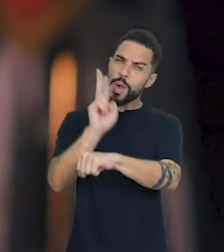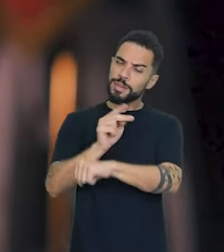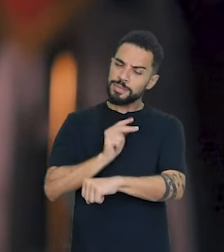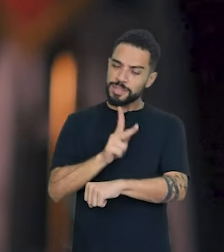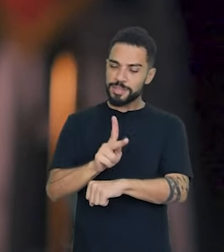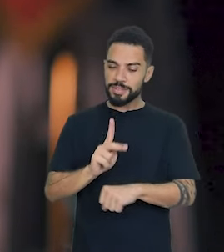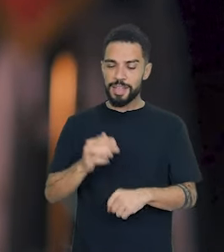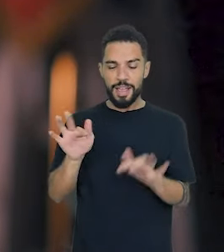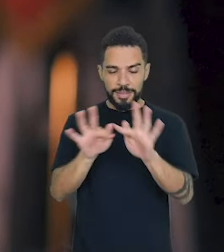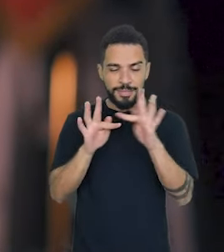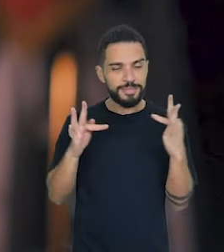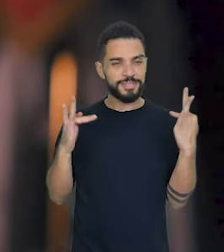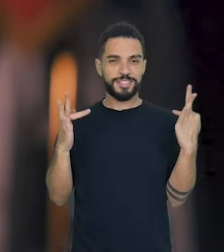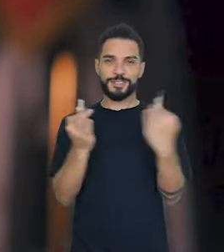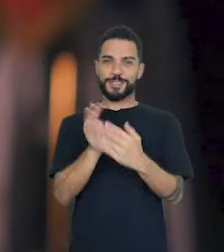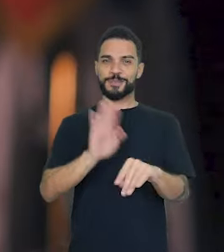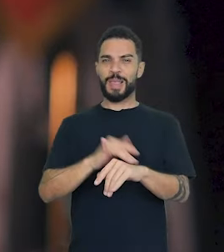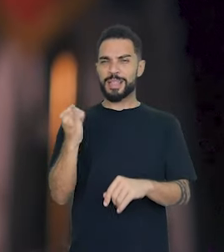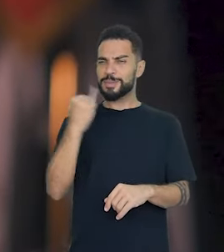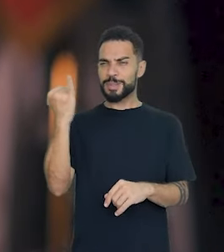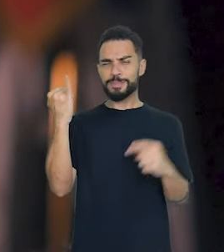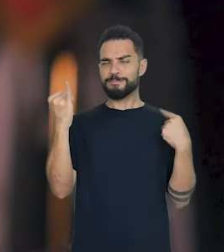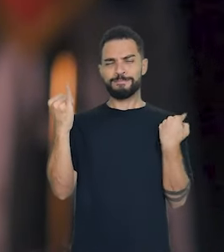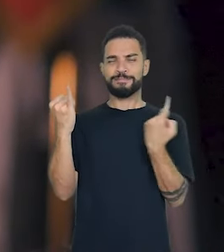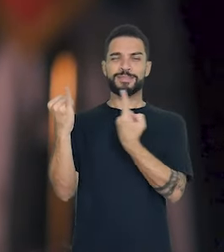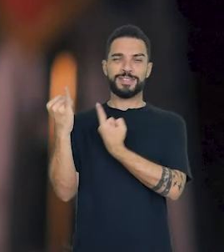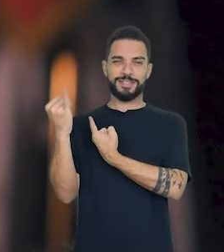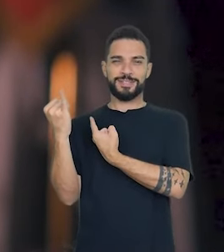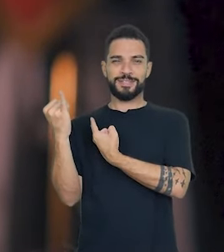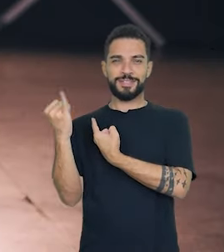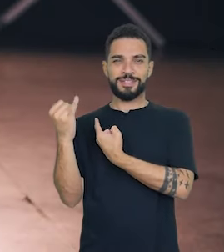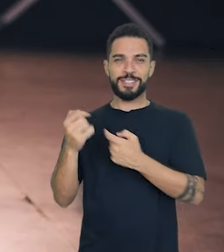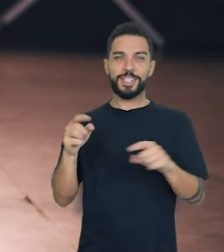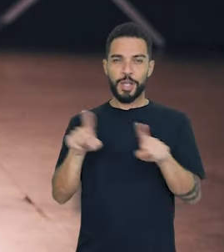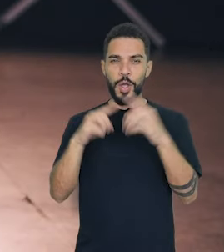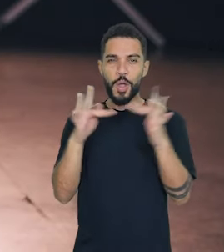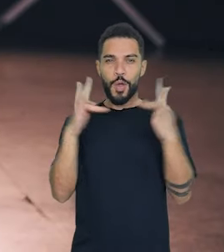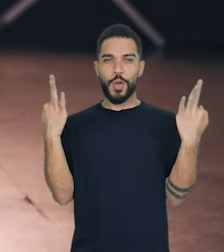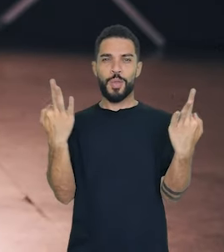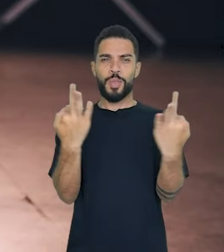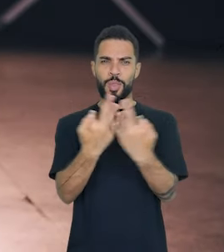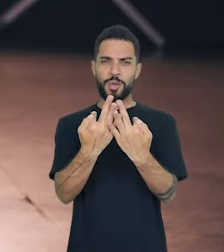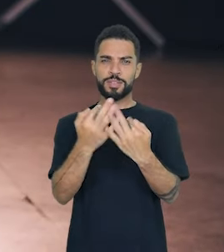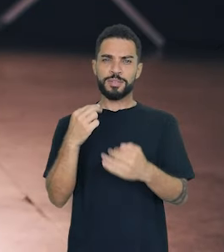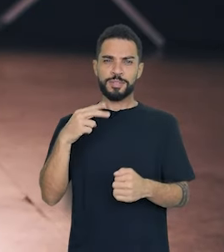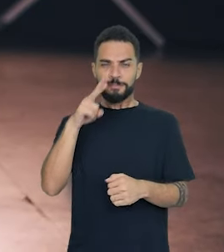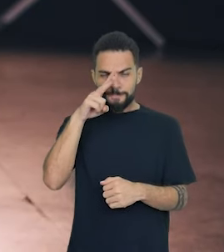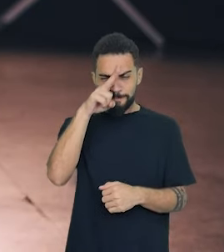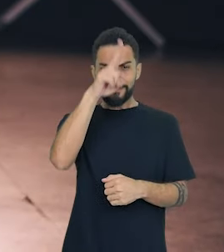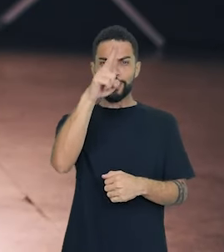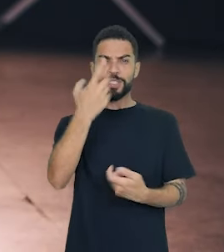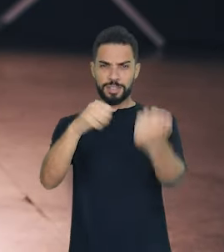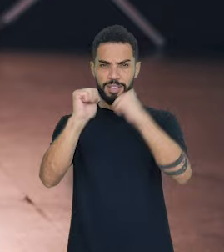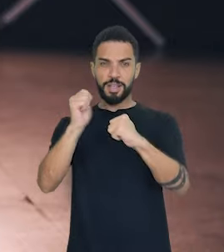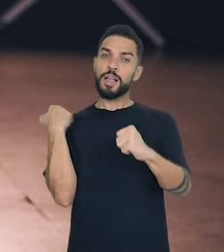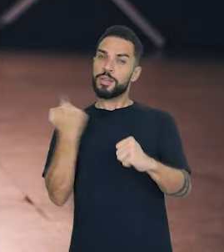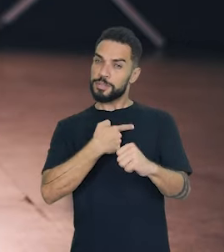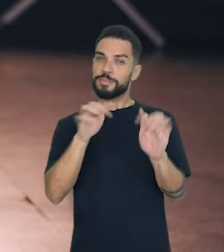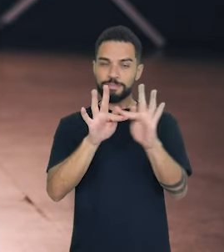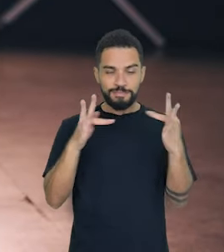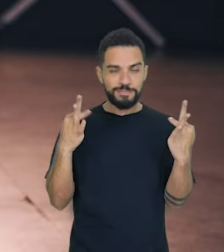acho que a família é o mais importante da gente. O alicerce da gente é a família. Se não tivesse esse apoio da família,